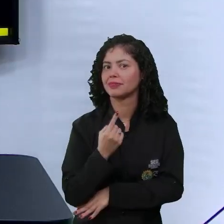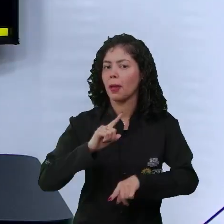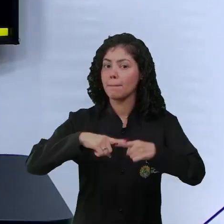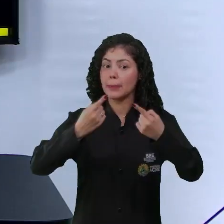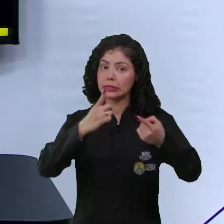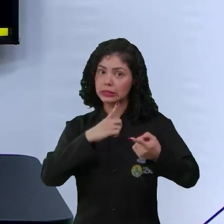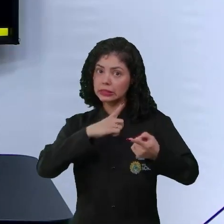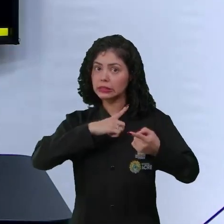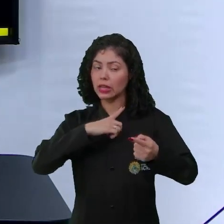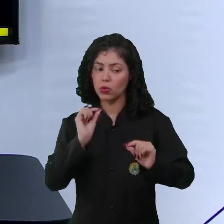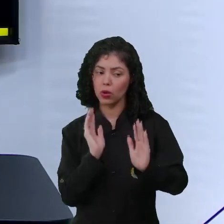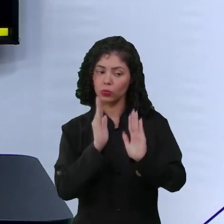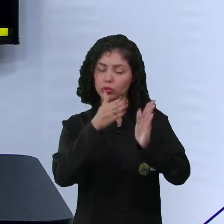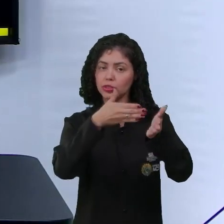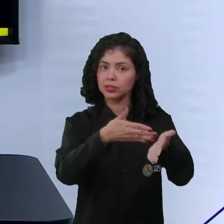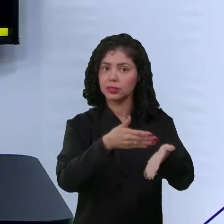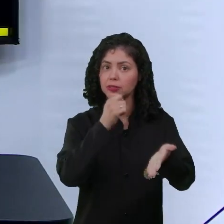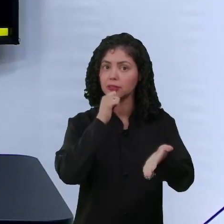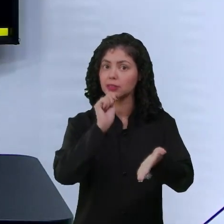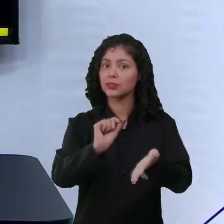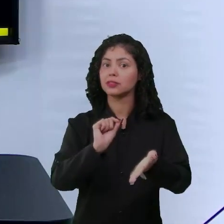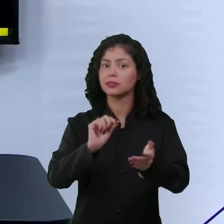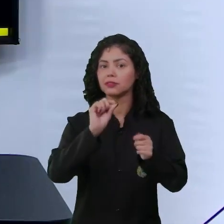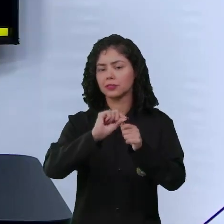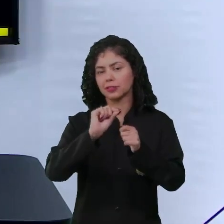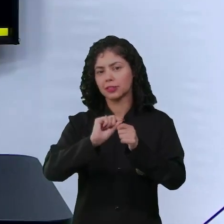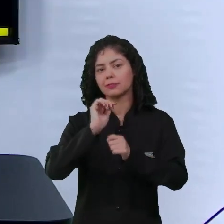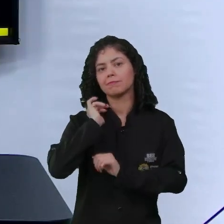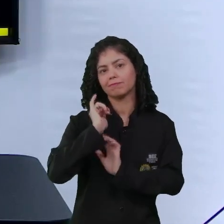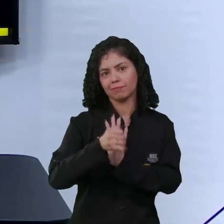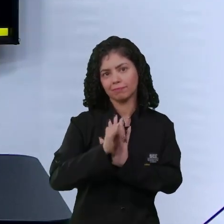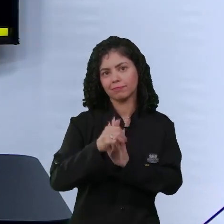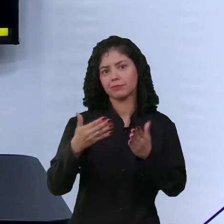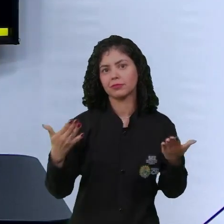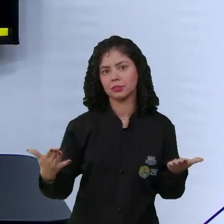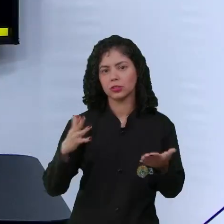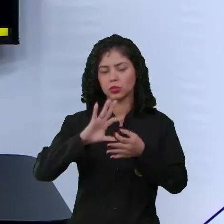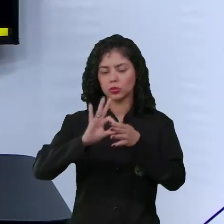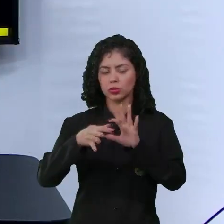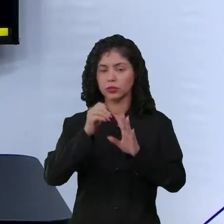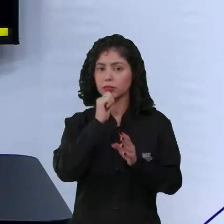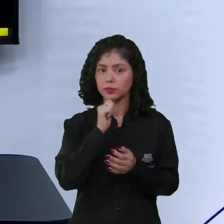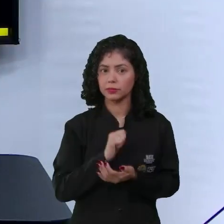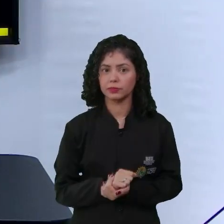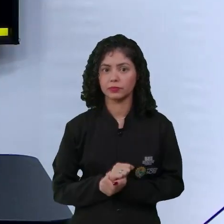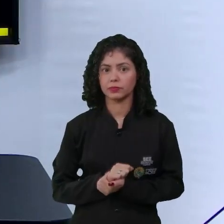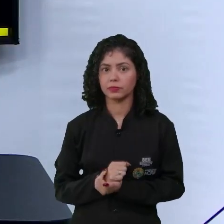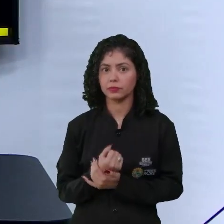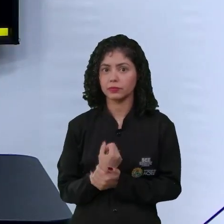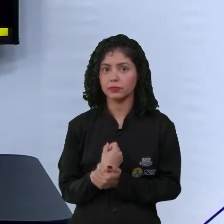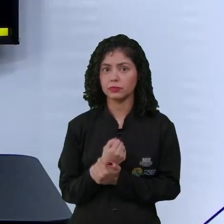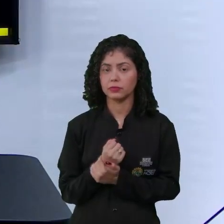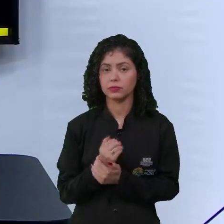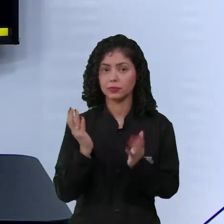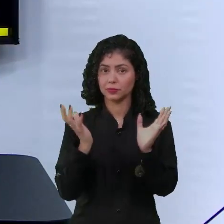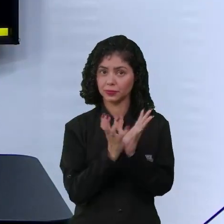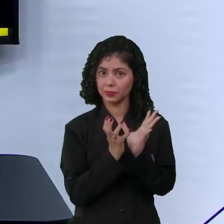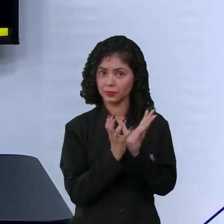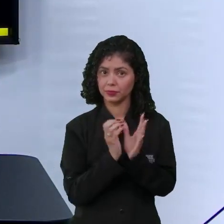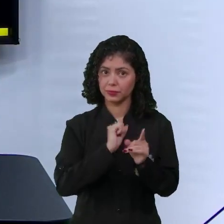que tem um direcionamento que vai fazer uma narrativa que pode ser de um contexto coletivo, de um